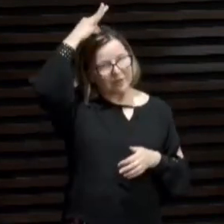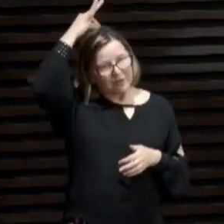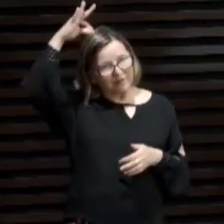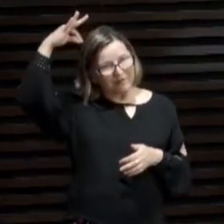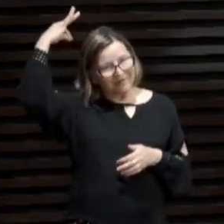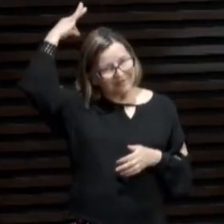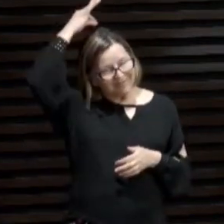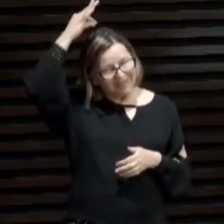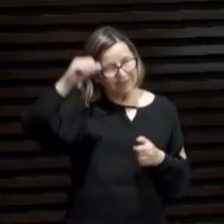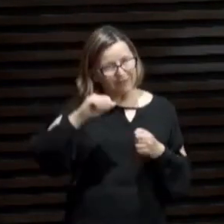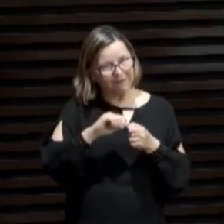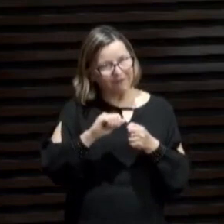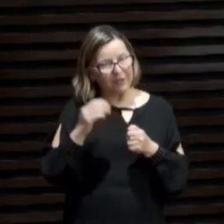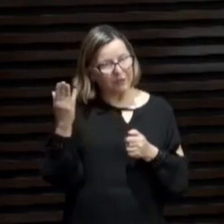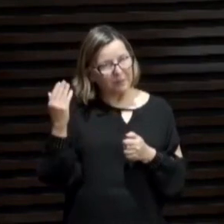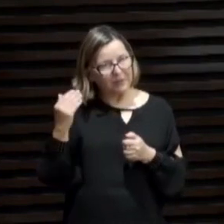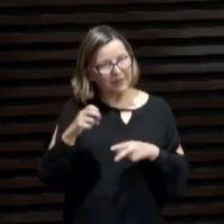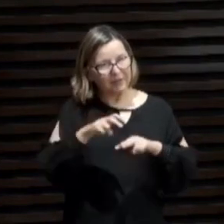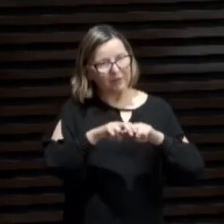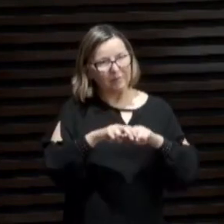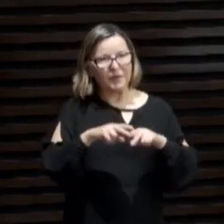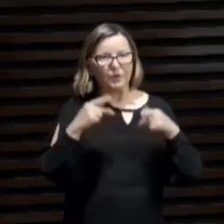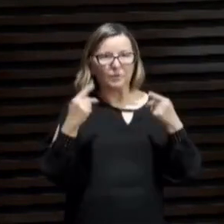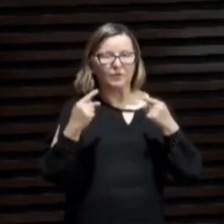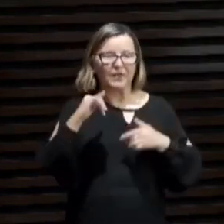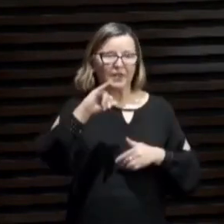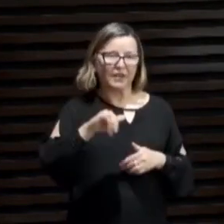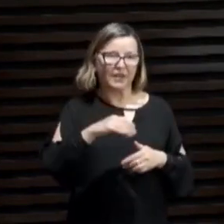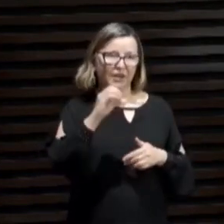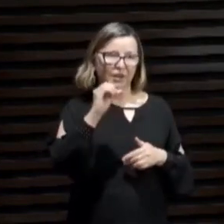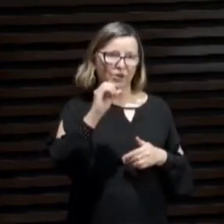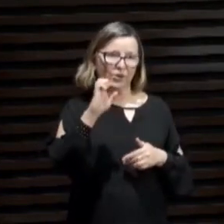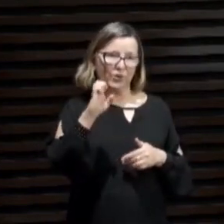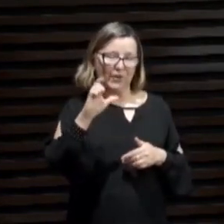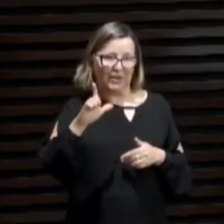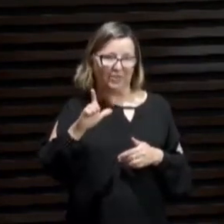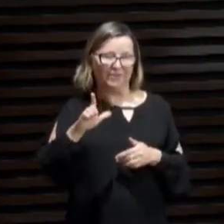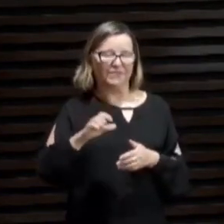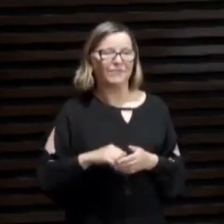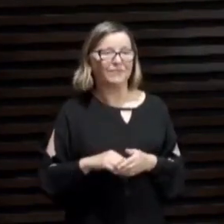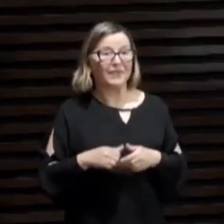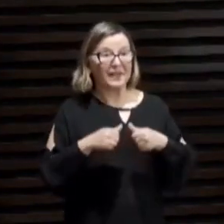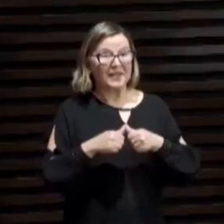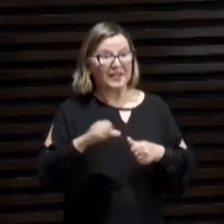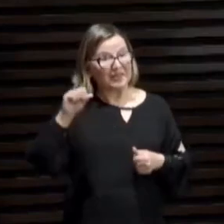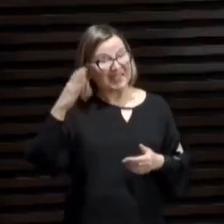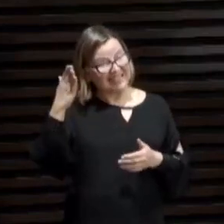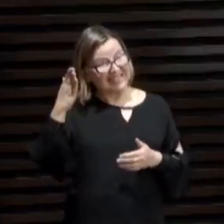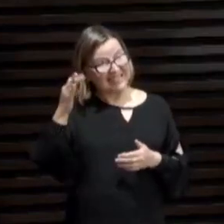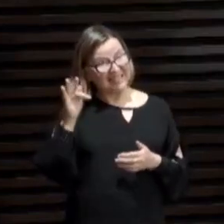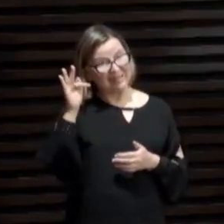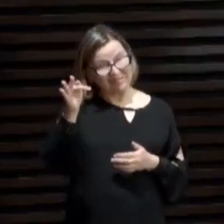Joel. Aquela oração que Moisés estava pedindo. Isso ia acontecer no futuro não